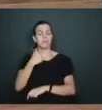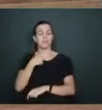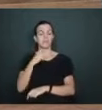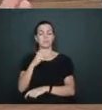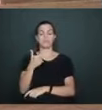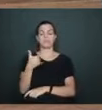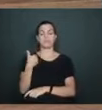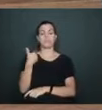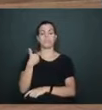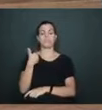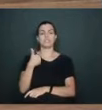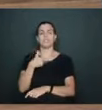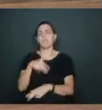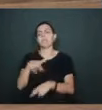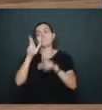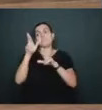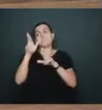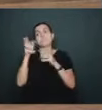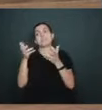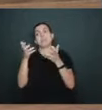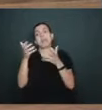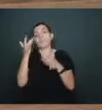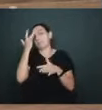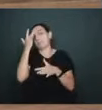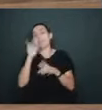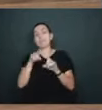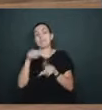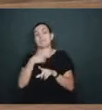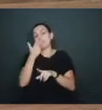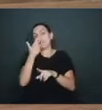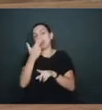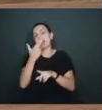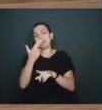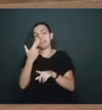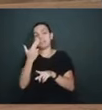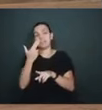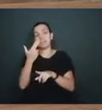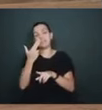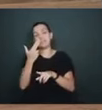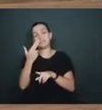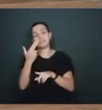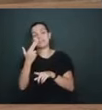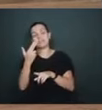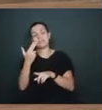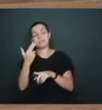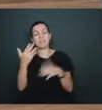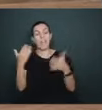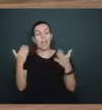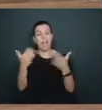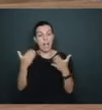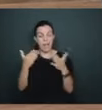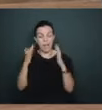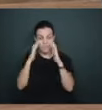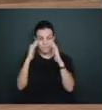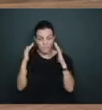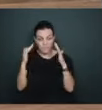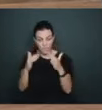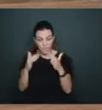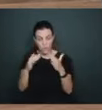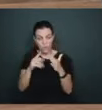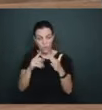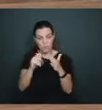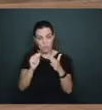até os... Não sei, mas eu acho que esse olhar agora dessa pastoral é muito importante e contem